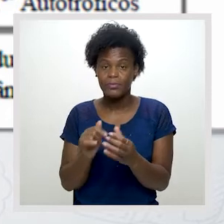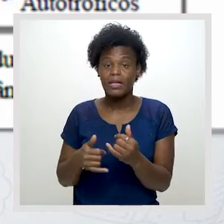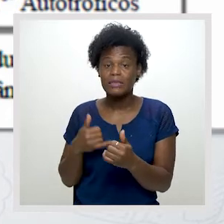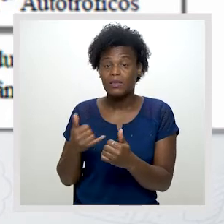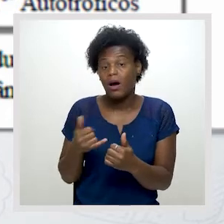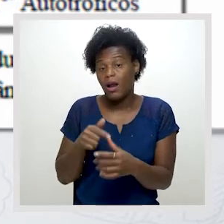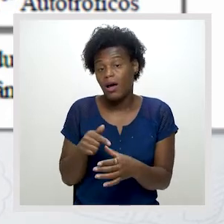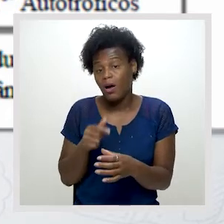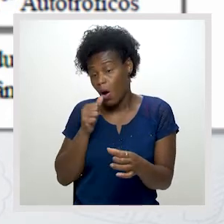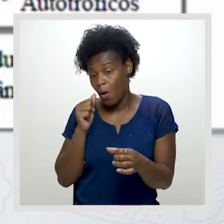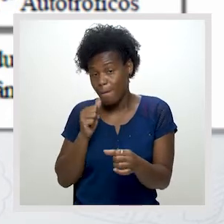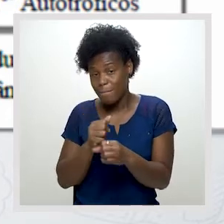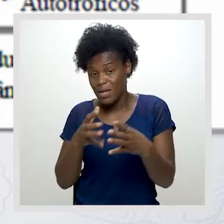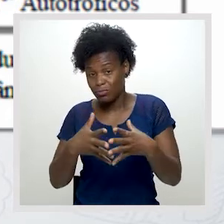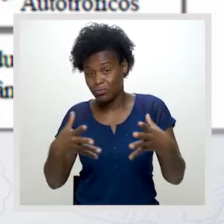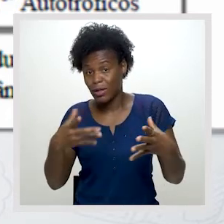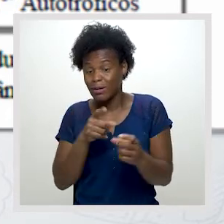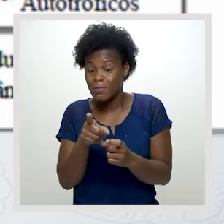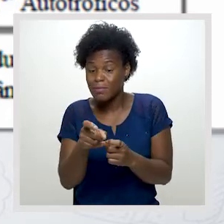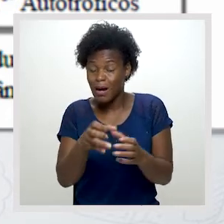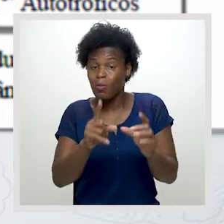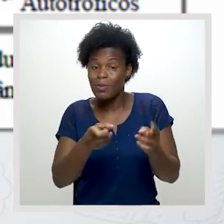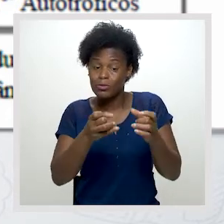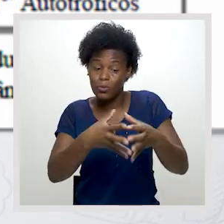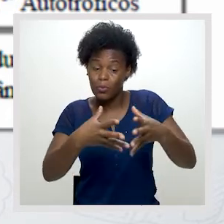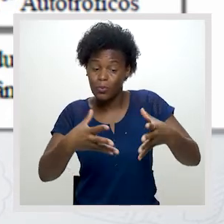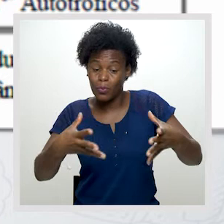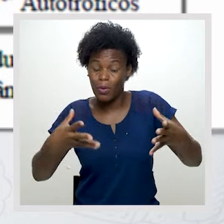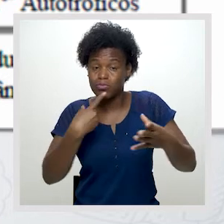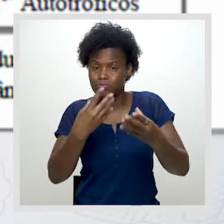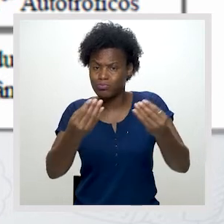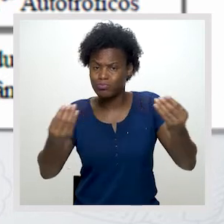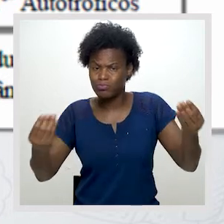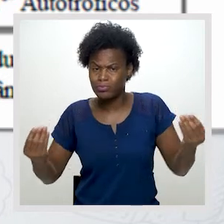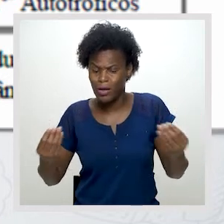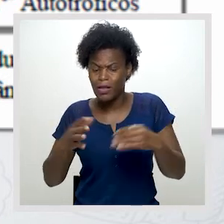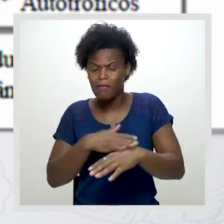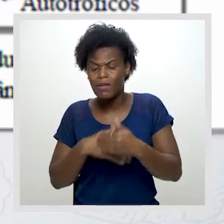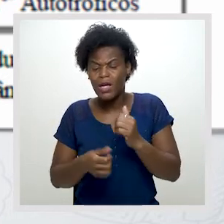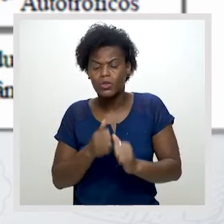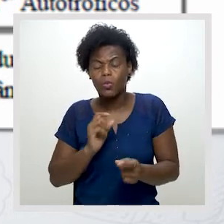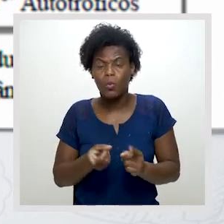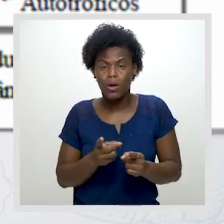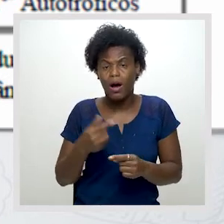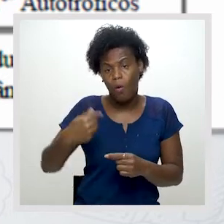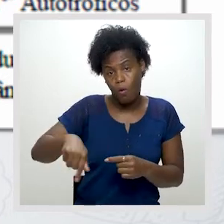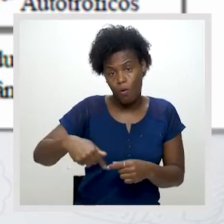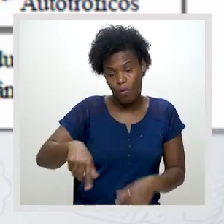Então, este aumento dessas bactérias ou heterotróficos fez com que houve